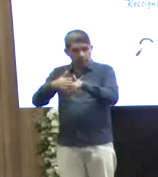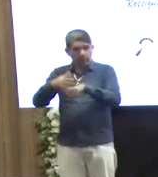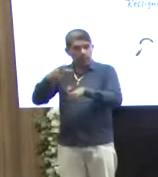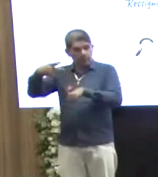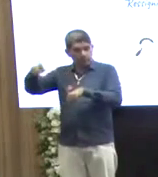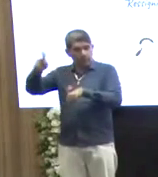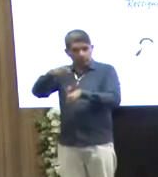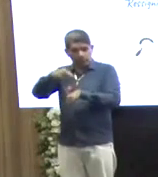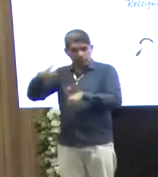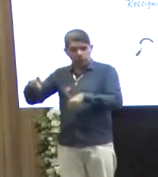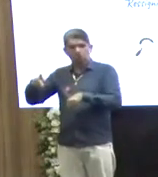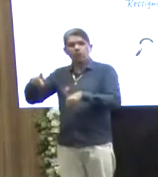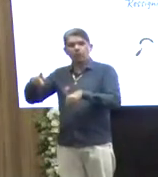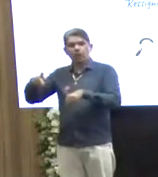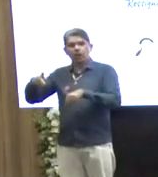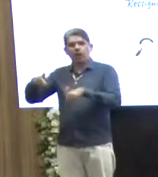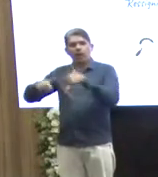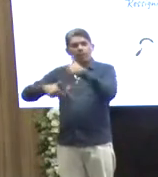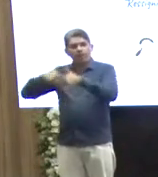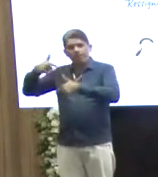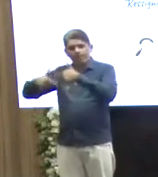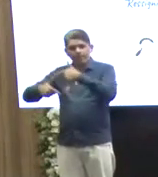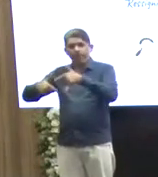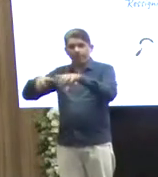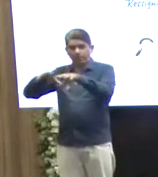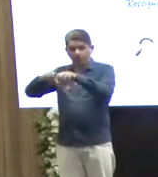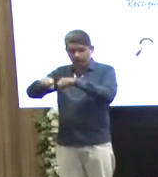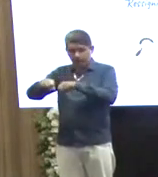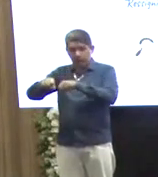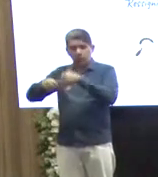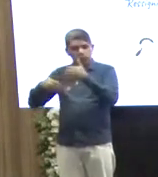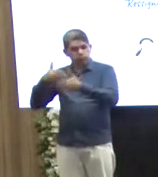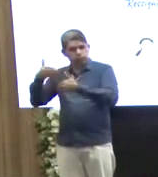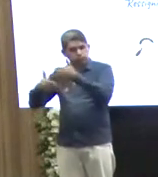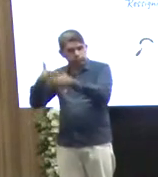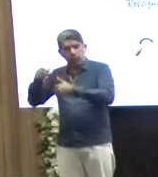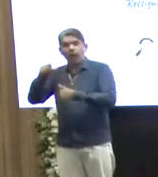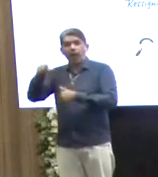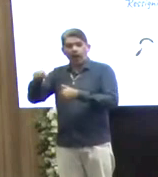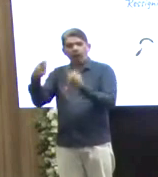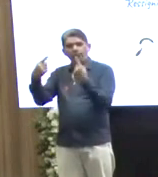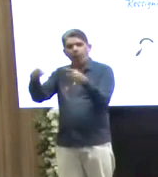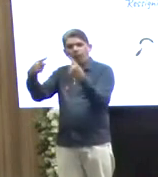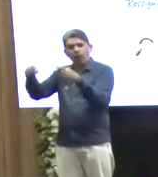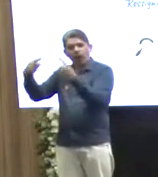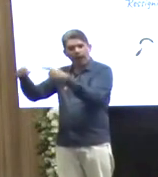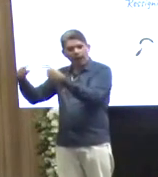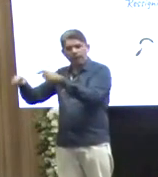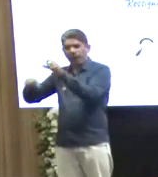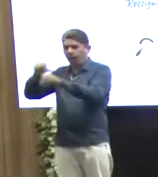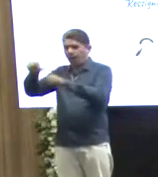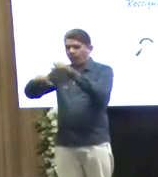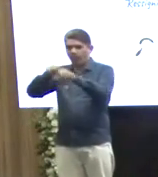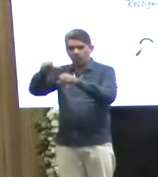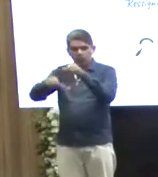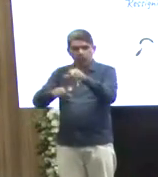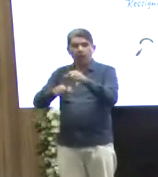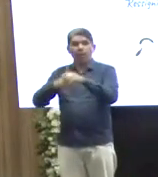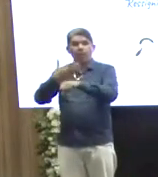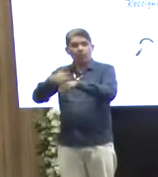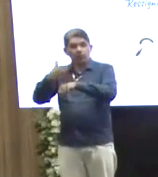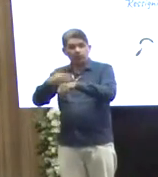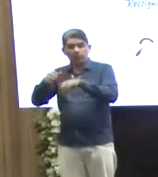outra pergunta que foi feita, eu diria isso, é muito complexo, mas eu acho assim, muito legal que a